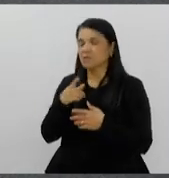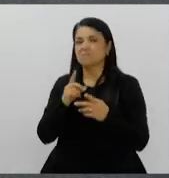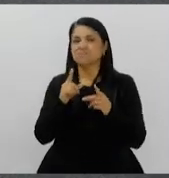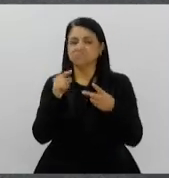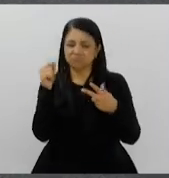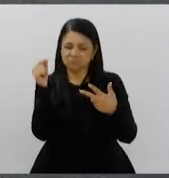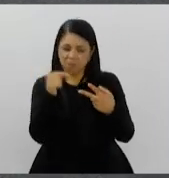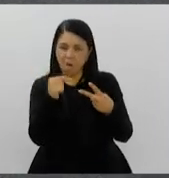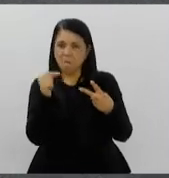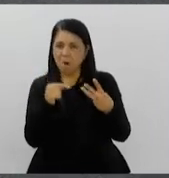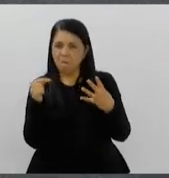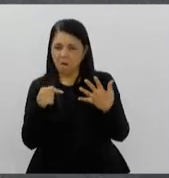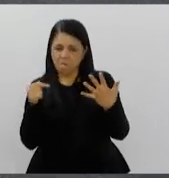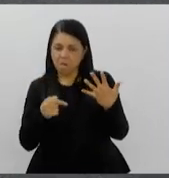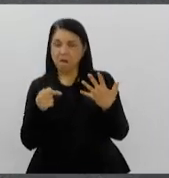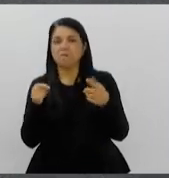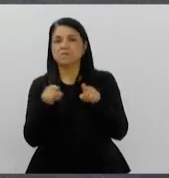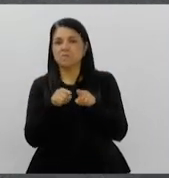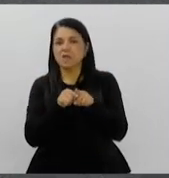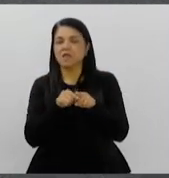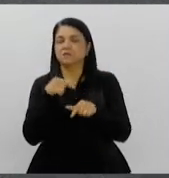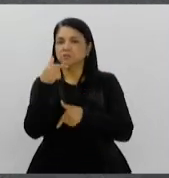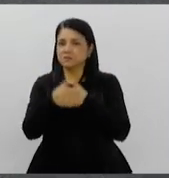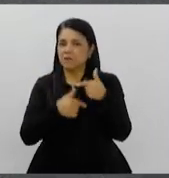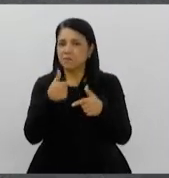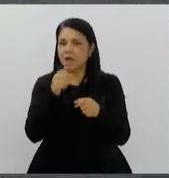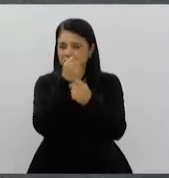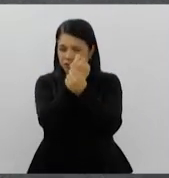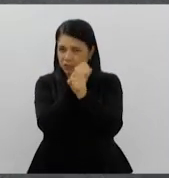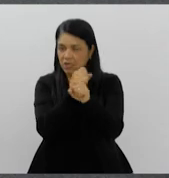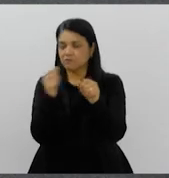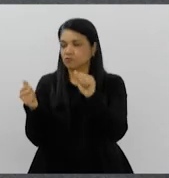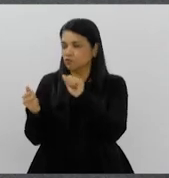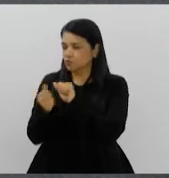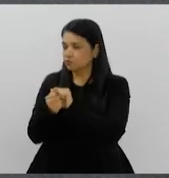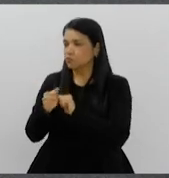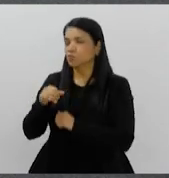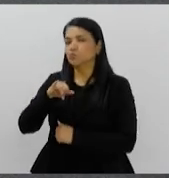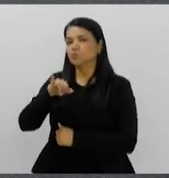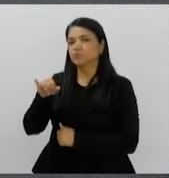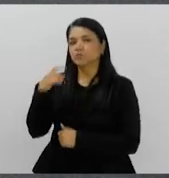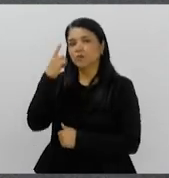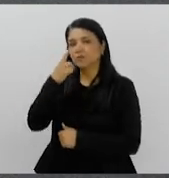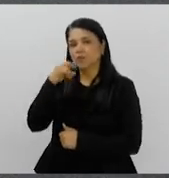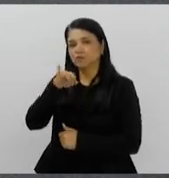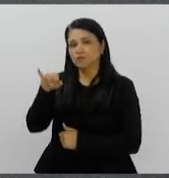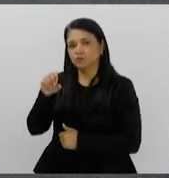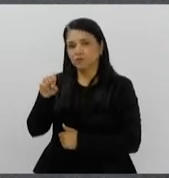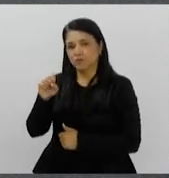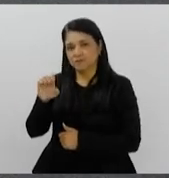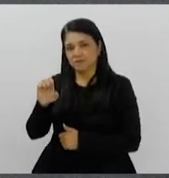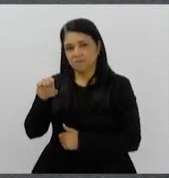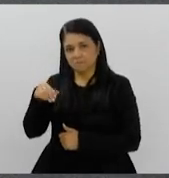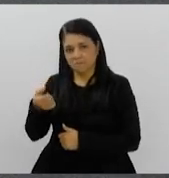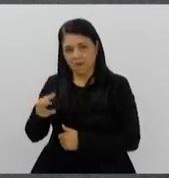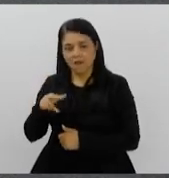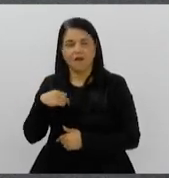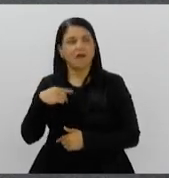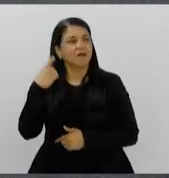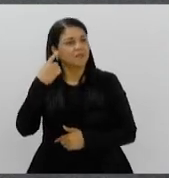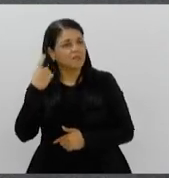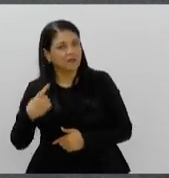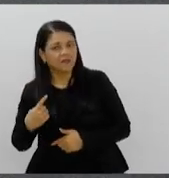Somos coautores, junto com o professor Josemar, que está aqui, meu companheiro, Vossa Excelência, deputada Dani, outros companheiros,